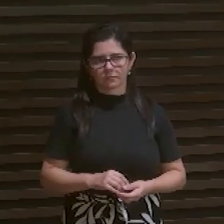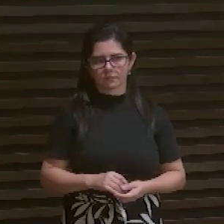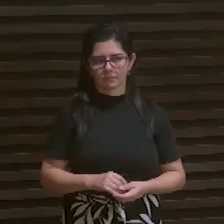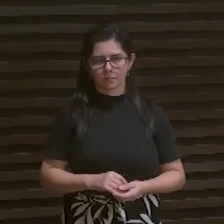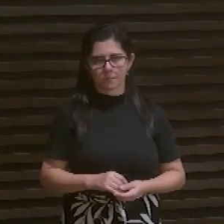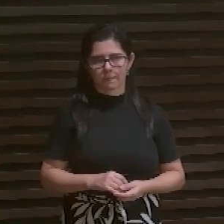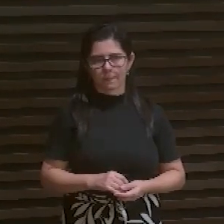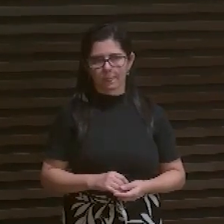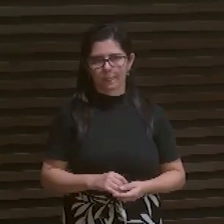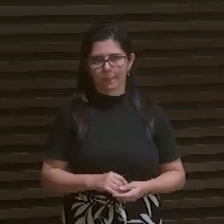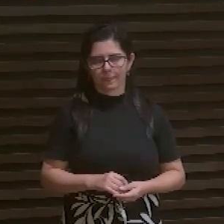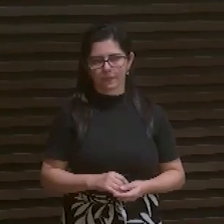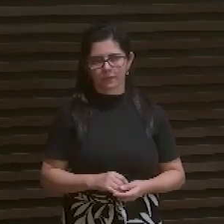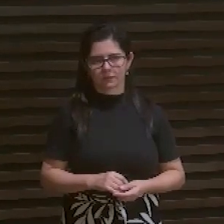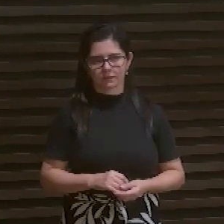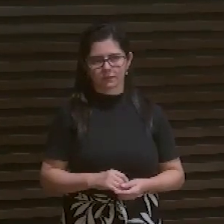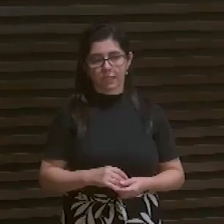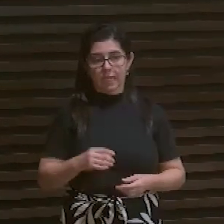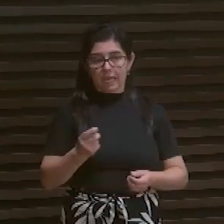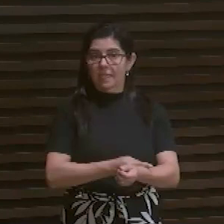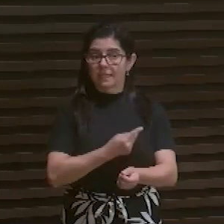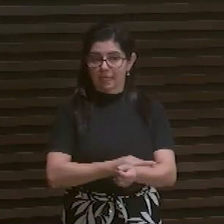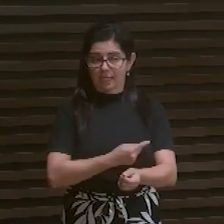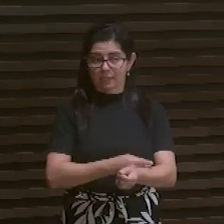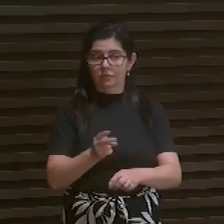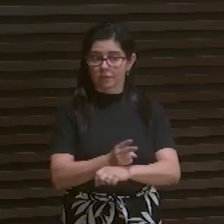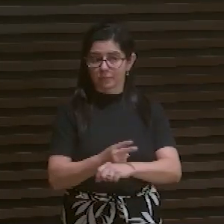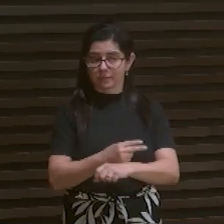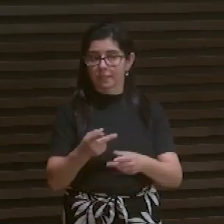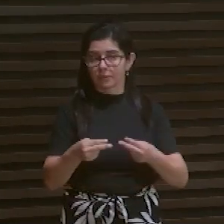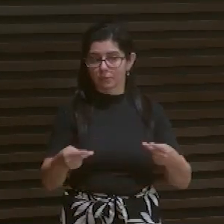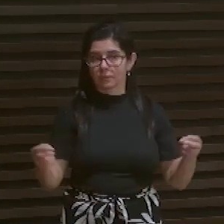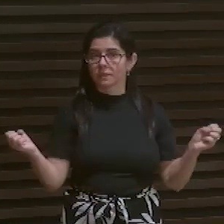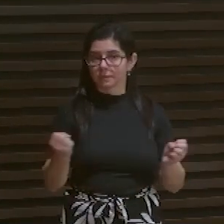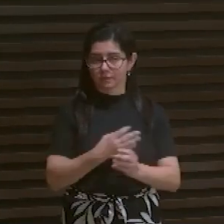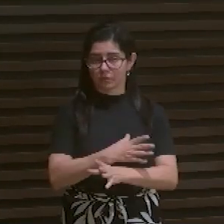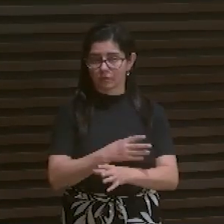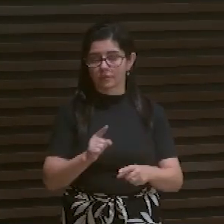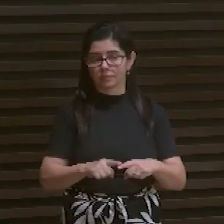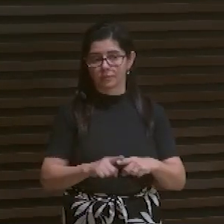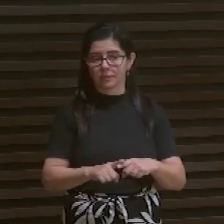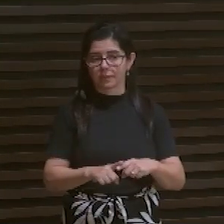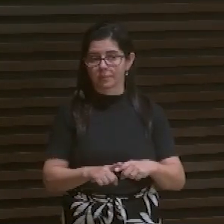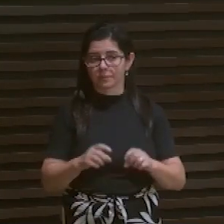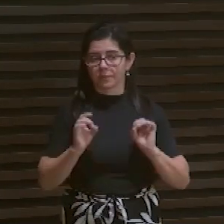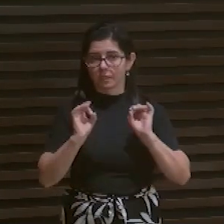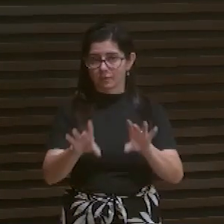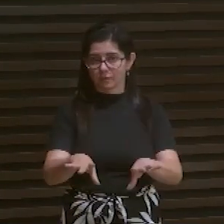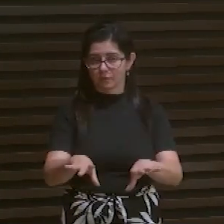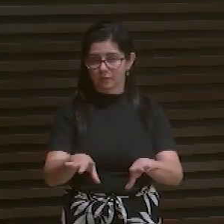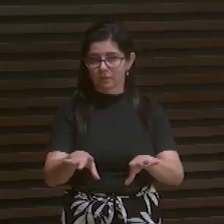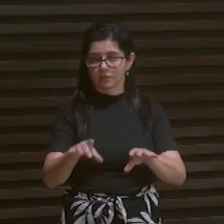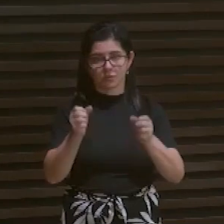ficar buscando coisas novas. Por quê? Porque eu abandonei completamente o poder de Deus. E qual é esse